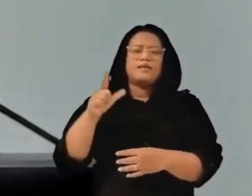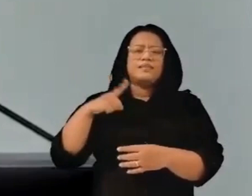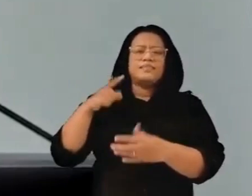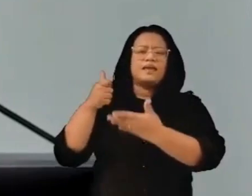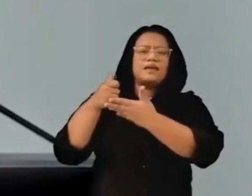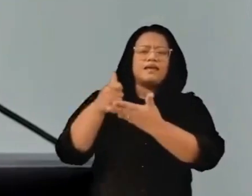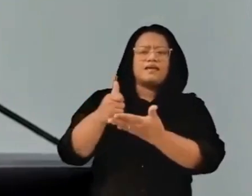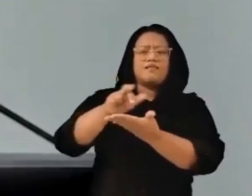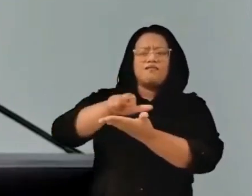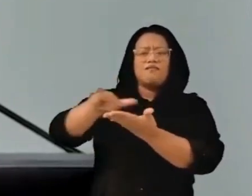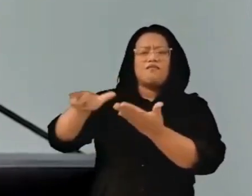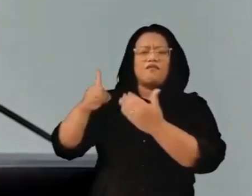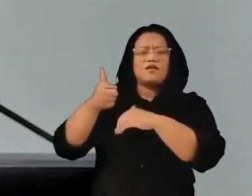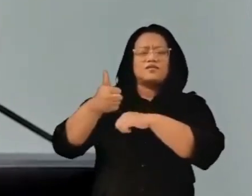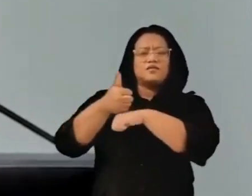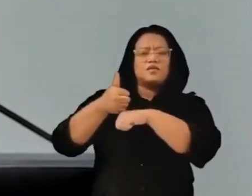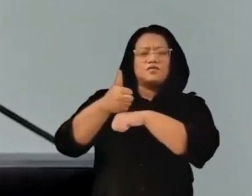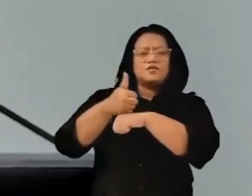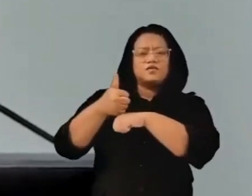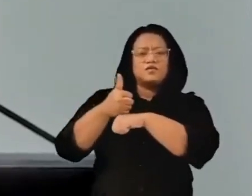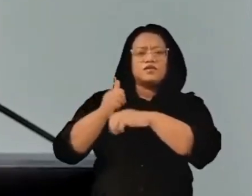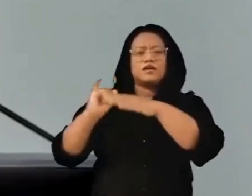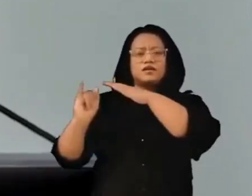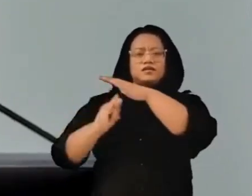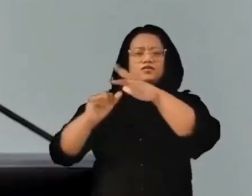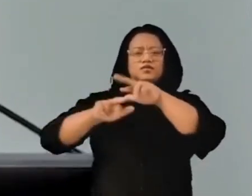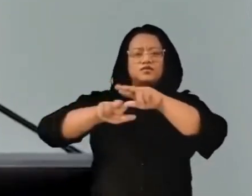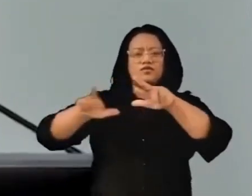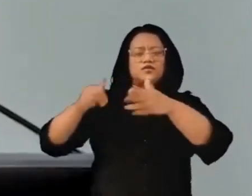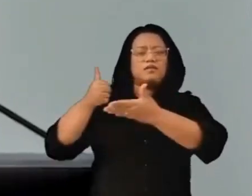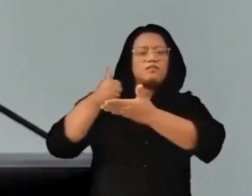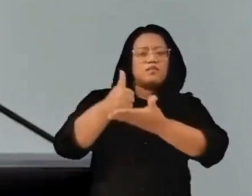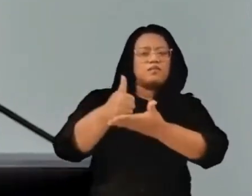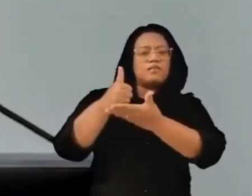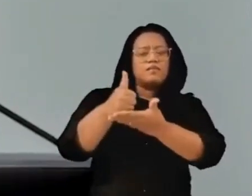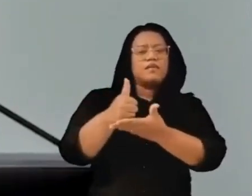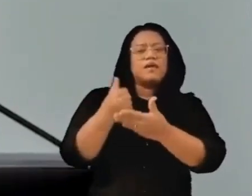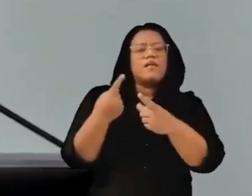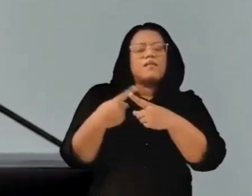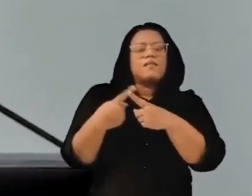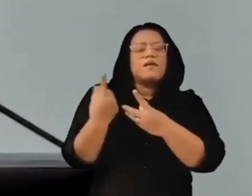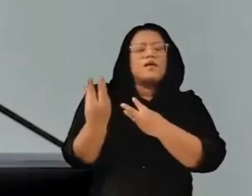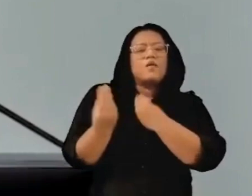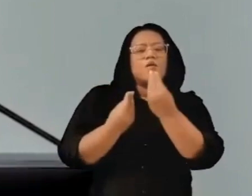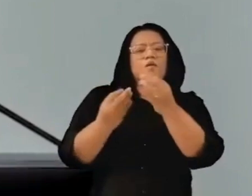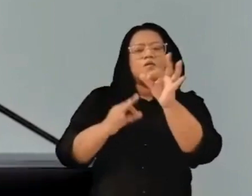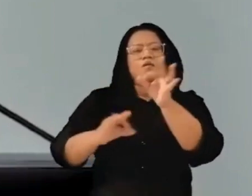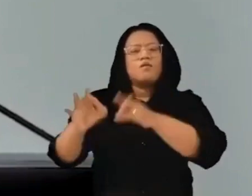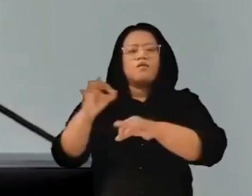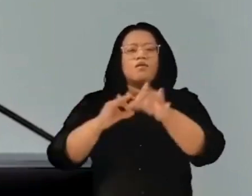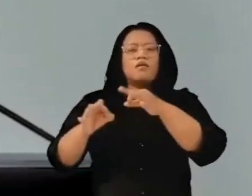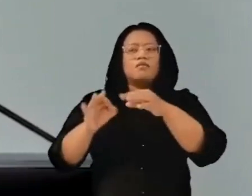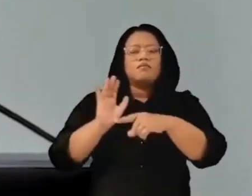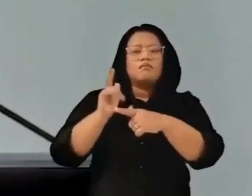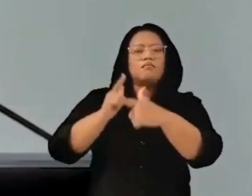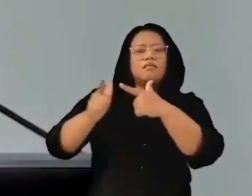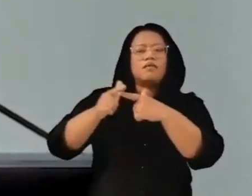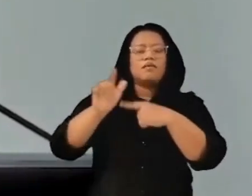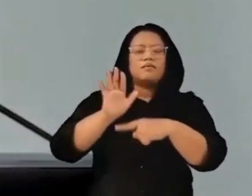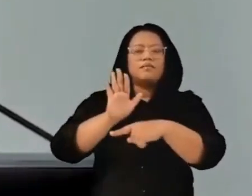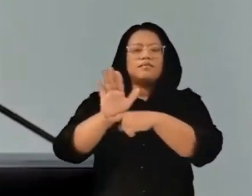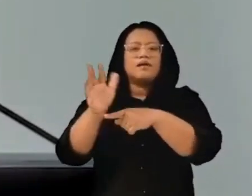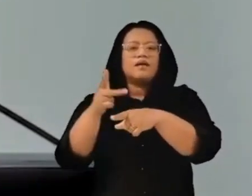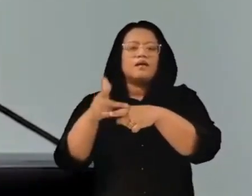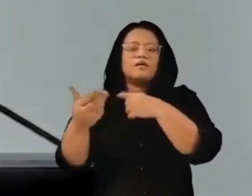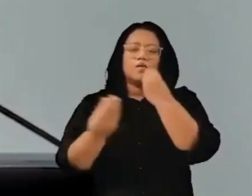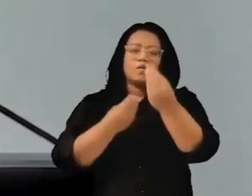profissionais de diversas instituições para discutir como, para construir, na verdade, uma solução